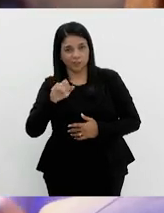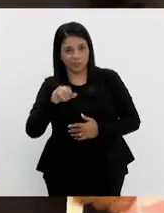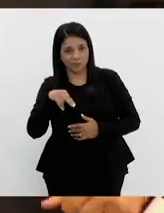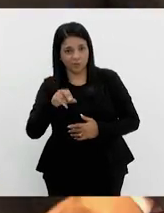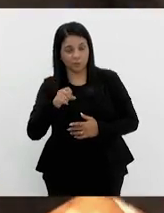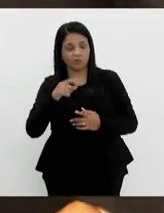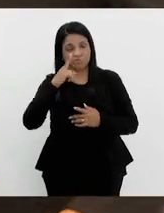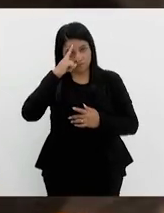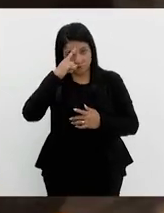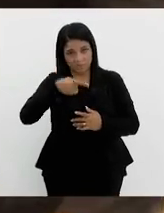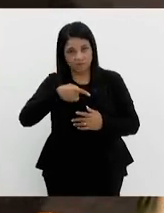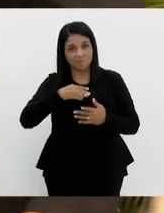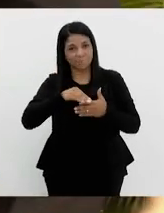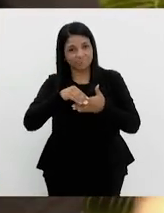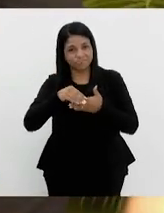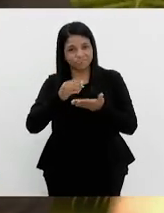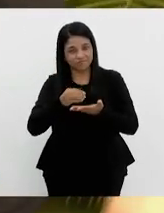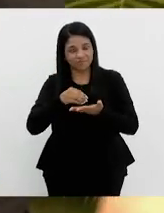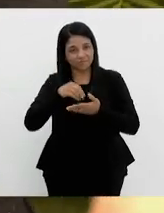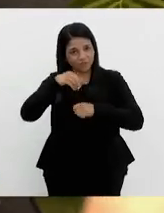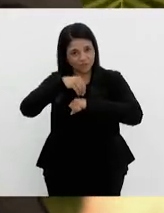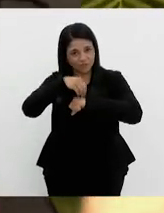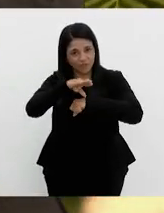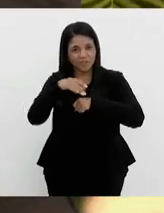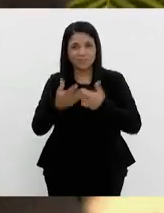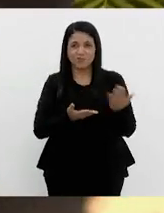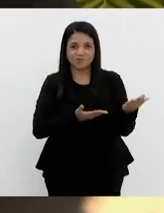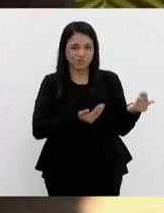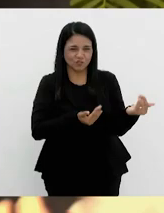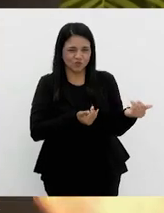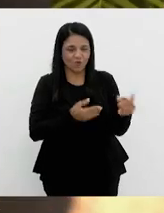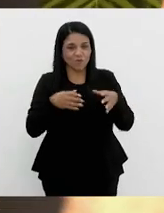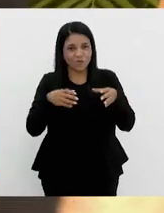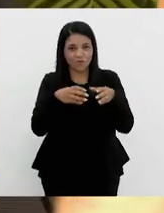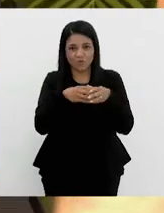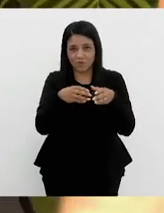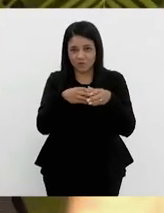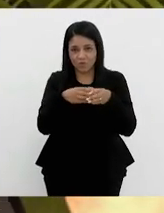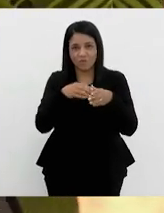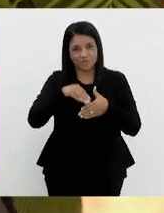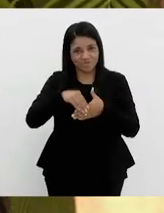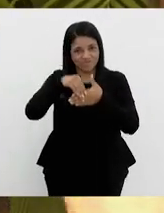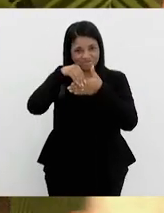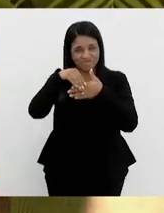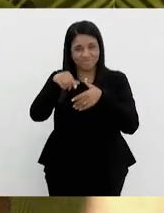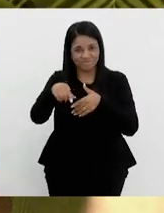brilhante tem e vai conduzir a categoria Jovem do nosso